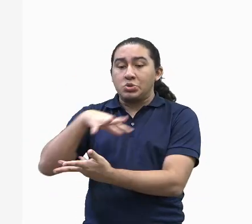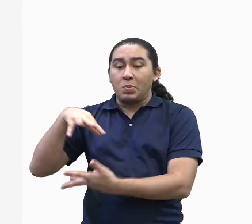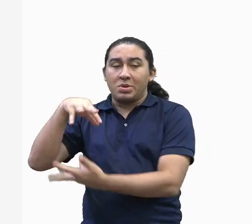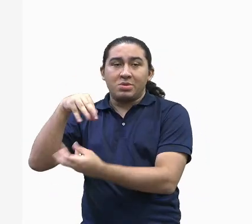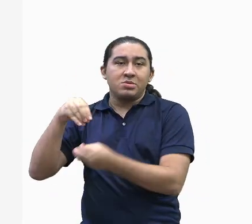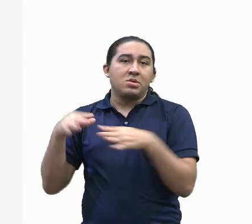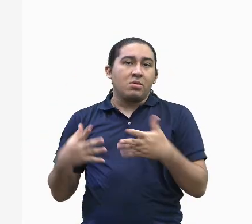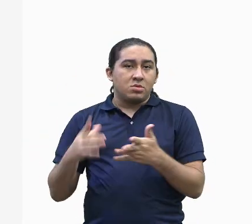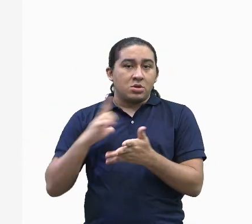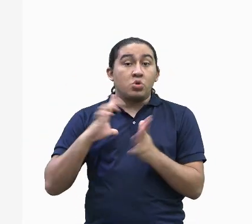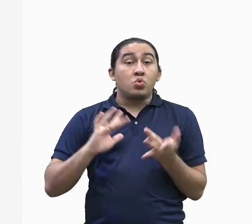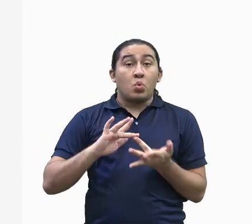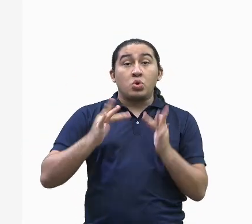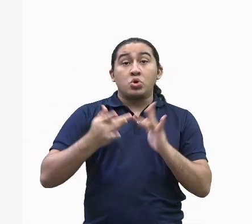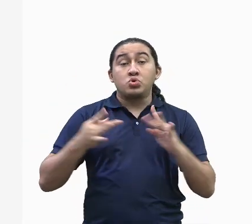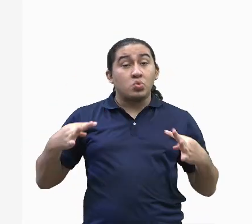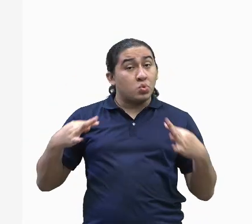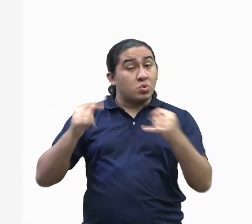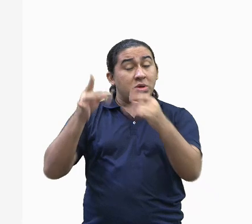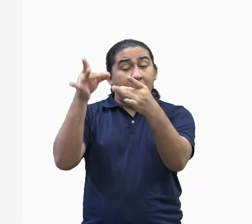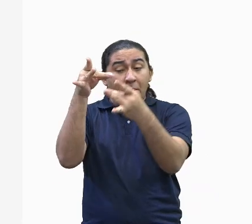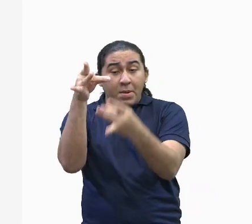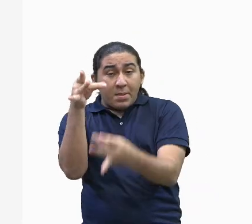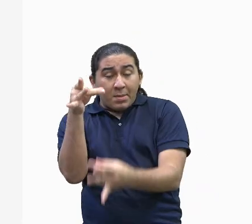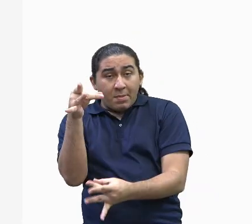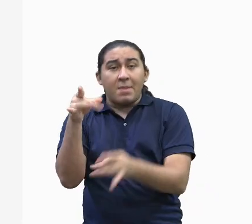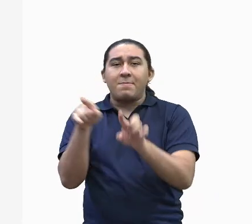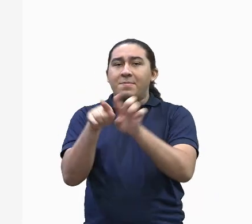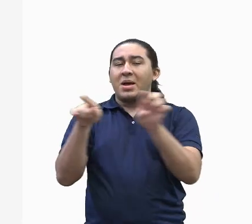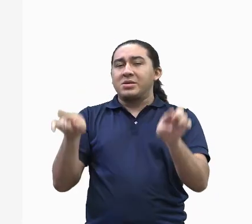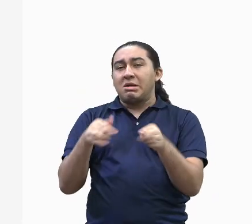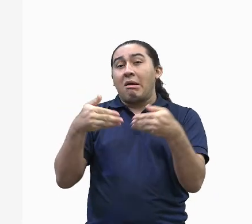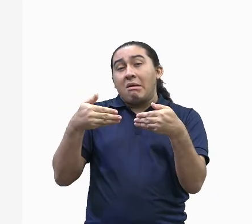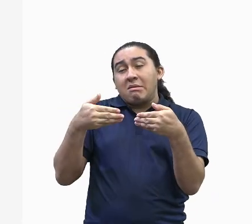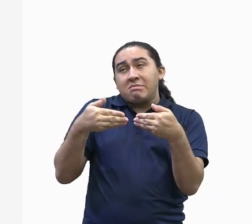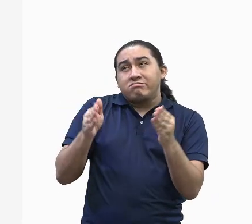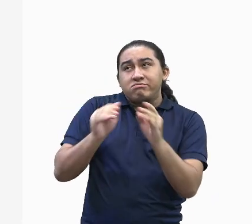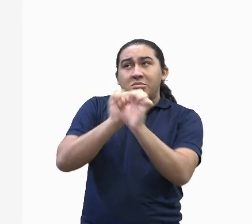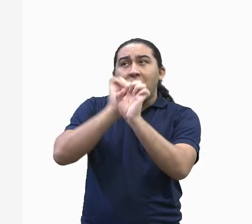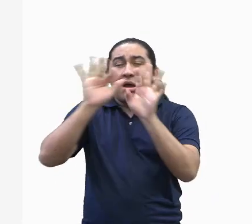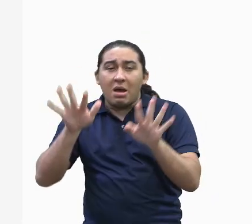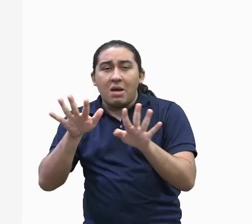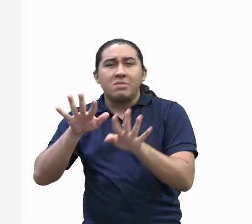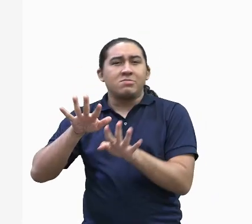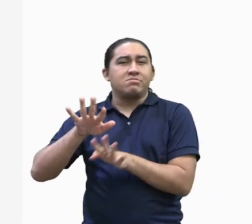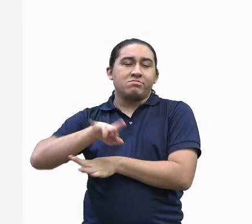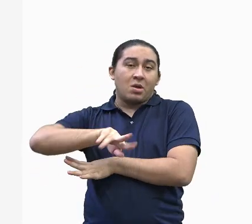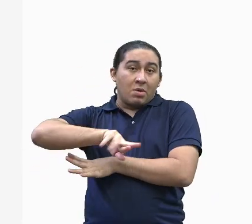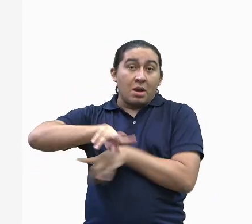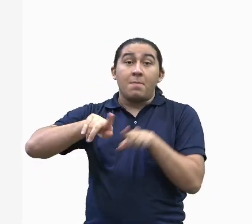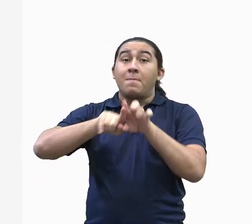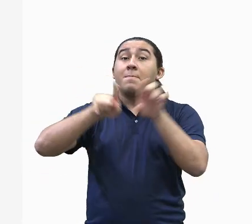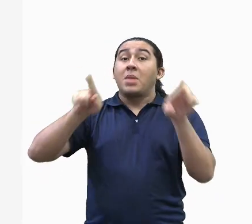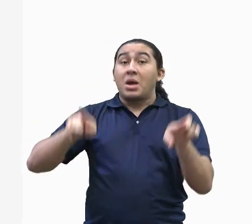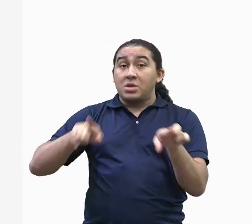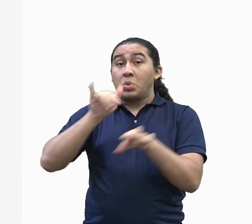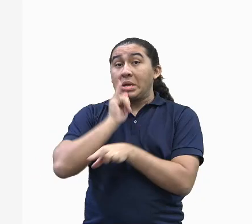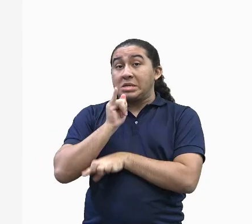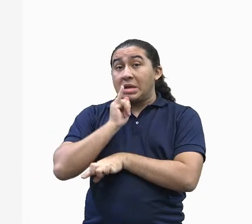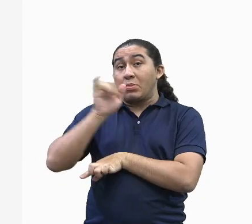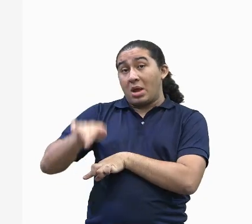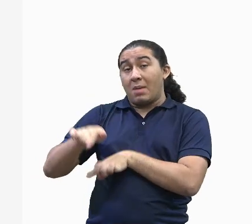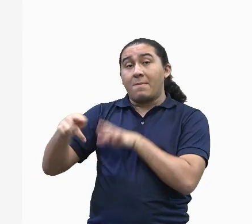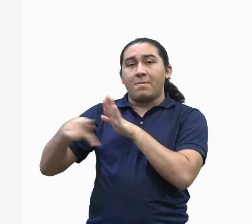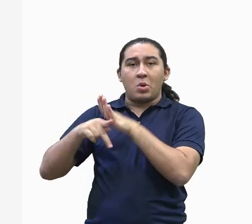um contexto que não deixa explícito, mas o exemplo ele fala sobre a lenda